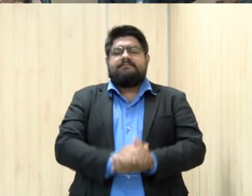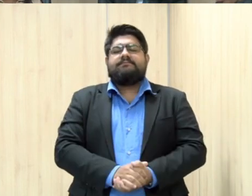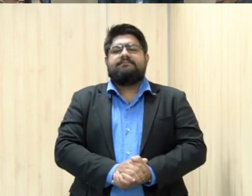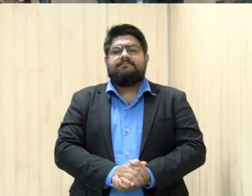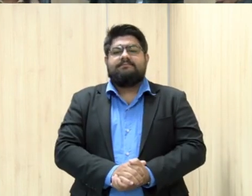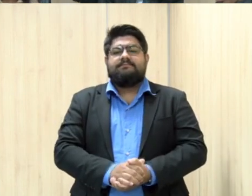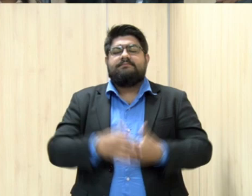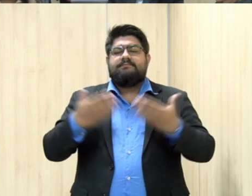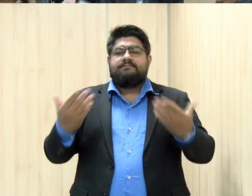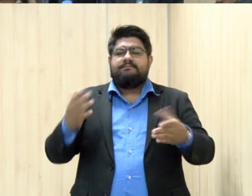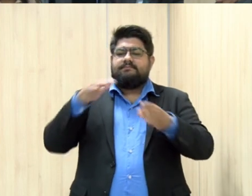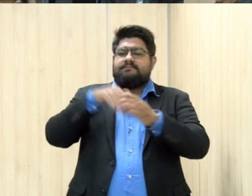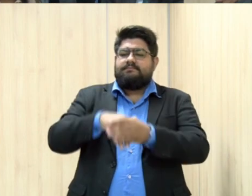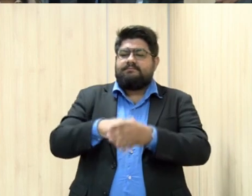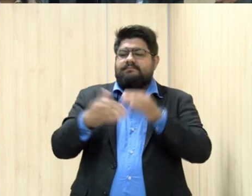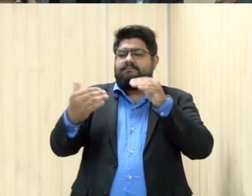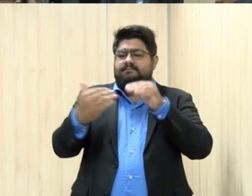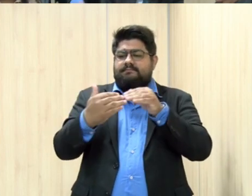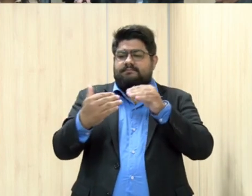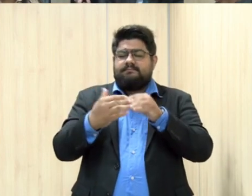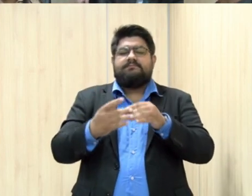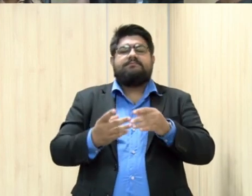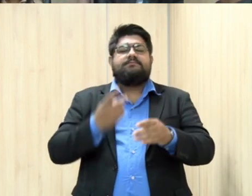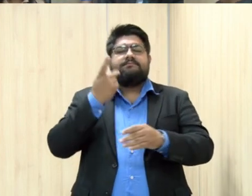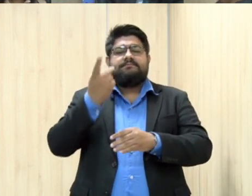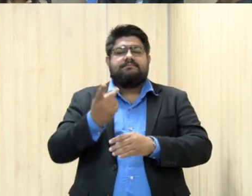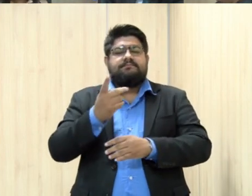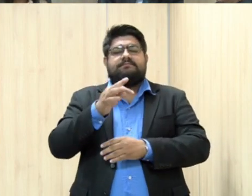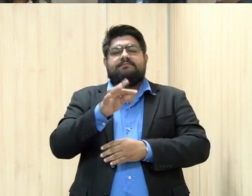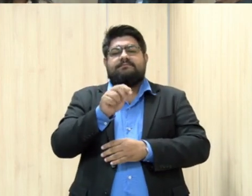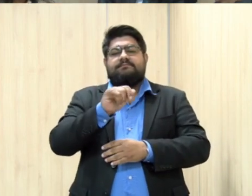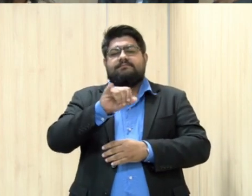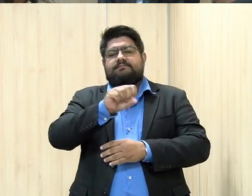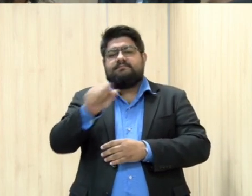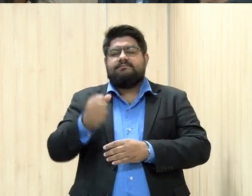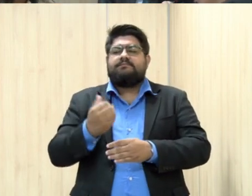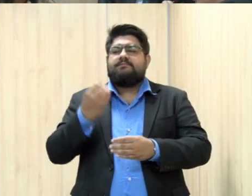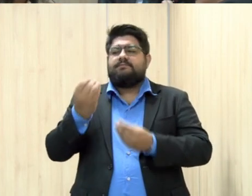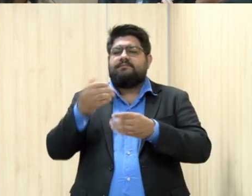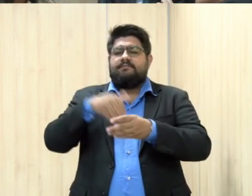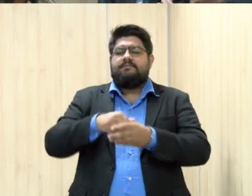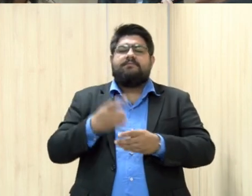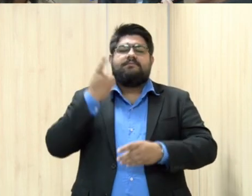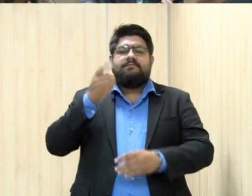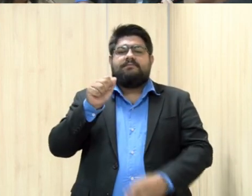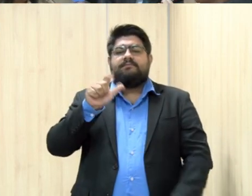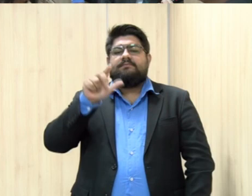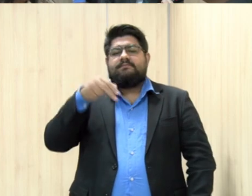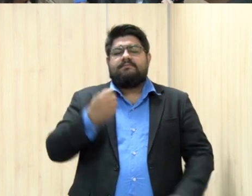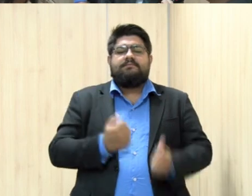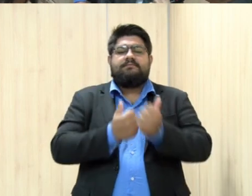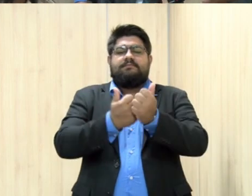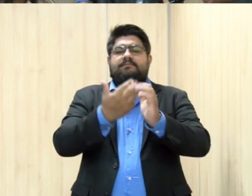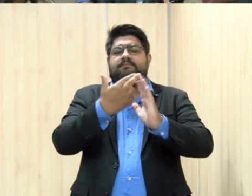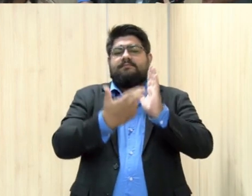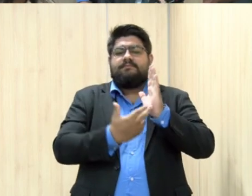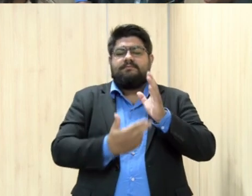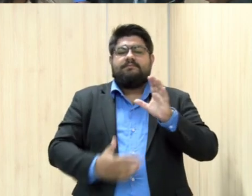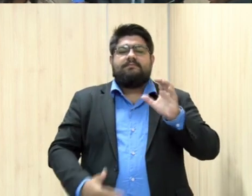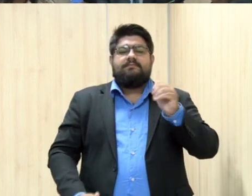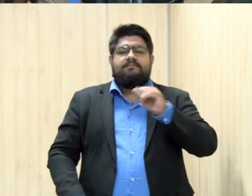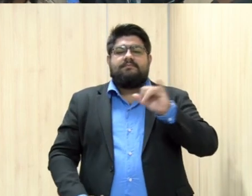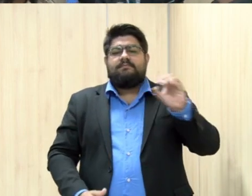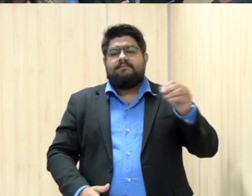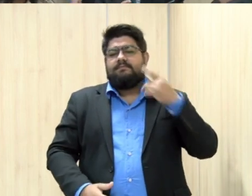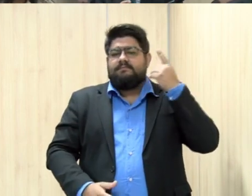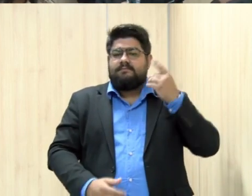voto favorável a deputada tá aí essa pergunta como voto Deputado Alan Queiroz acompanho Presidente a relatora Simões